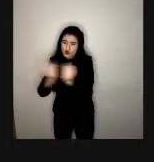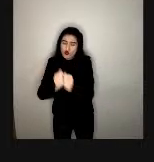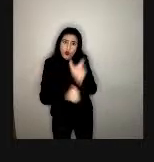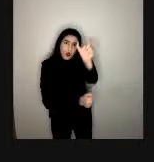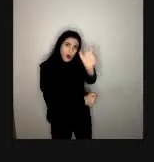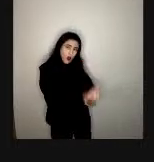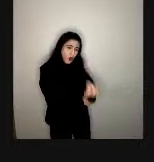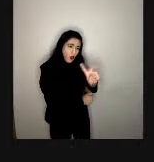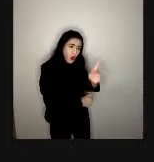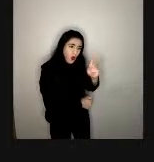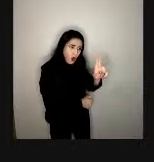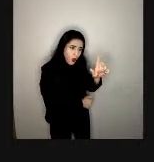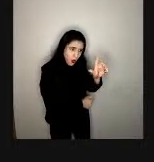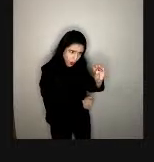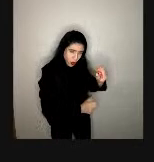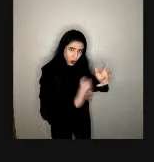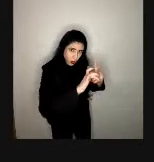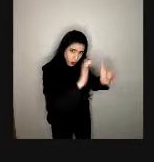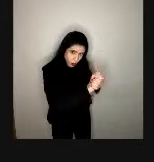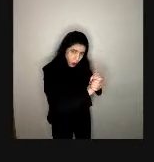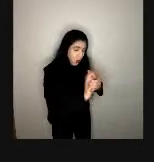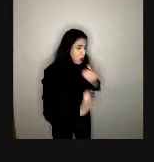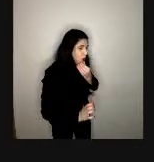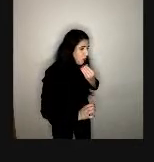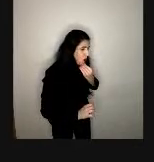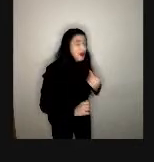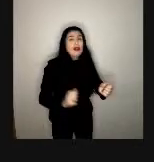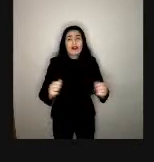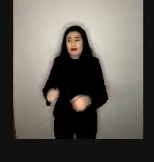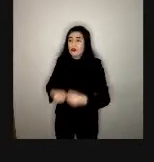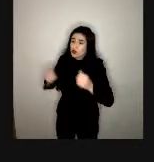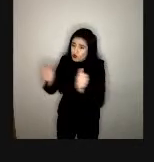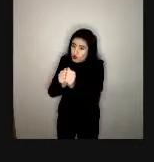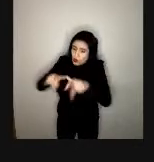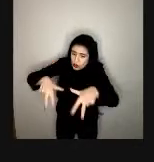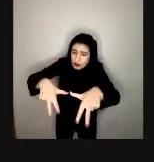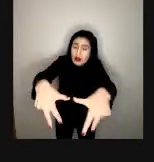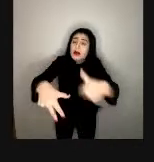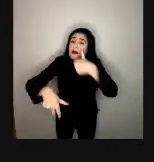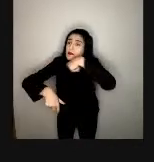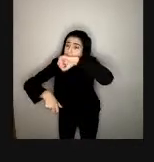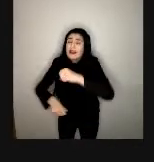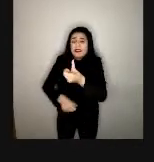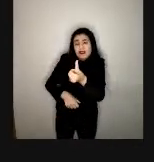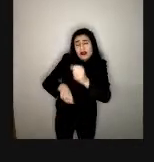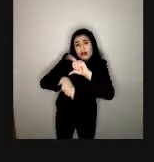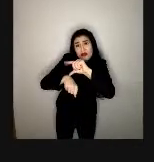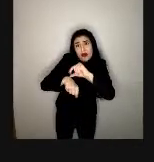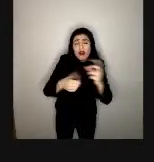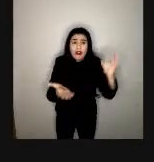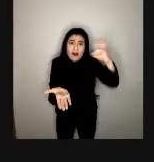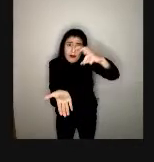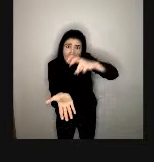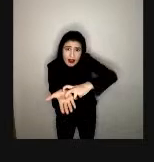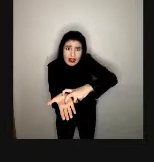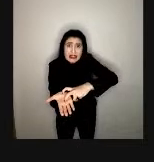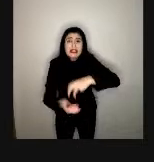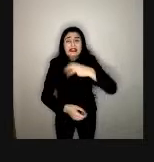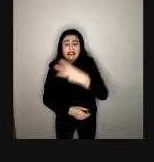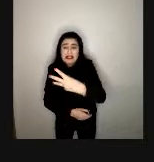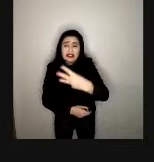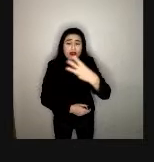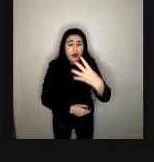gente levava minha mãe, e a gente chegava lá às 6 horas da manhã para ela ser atendida, e ela pegava a fichinha